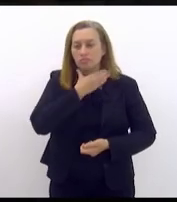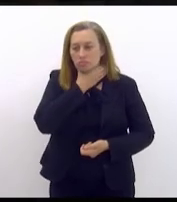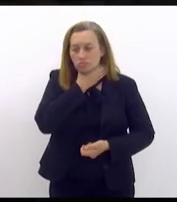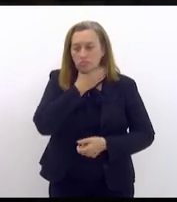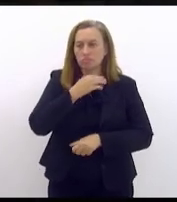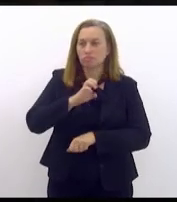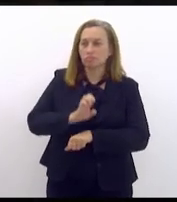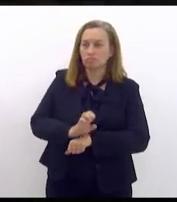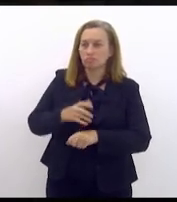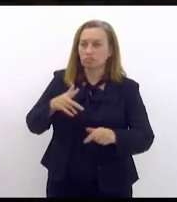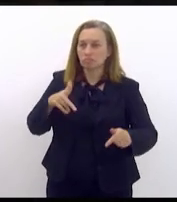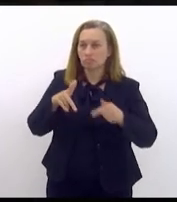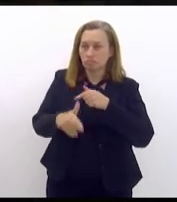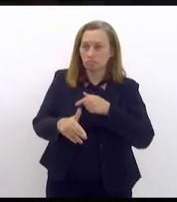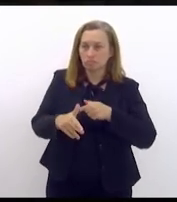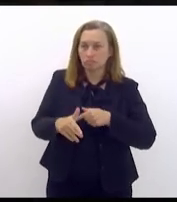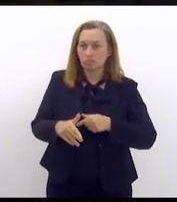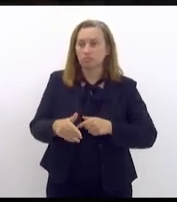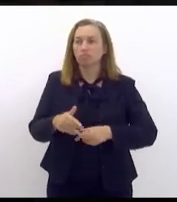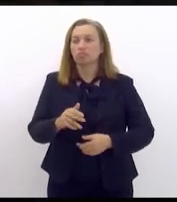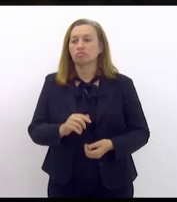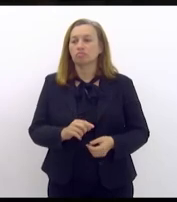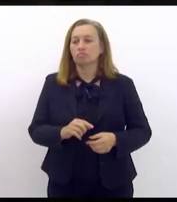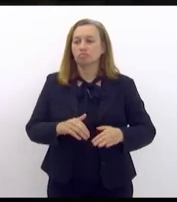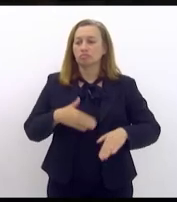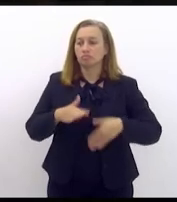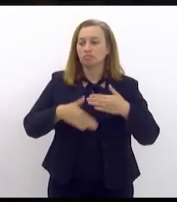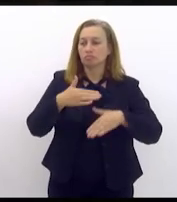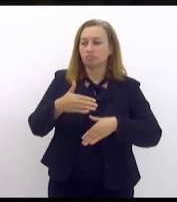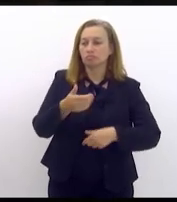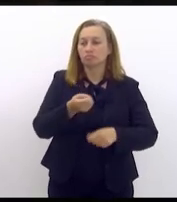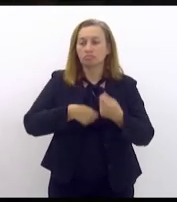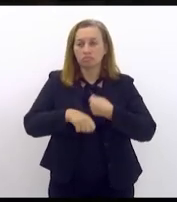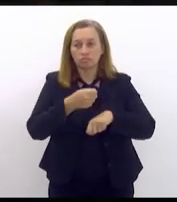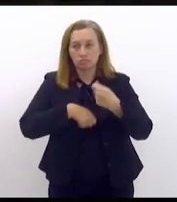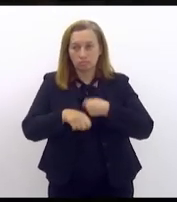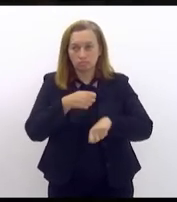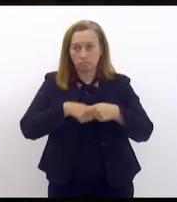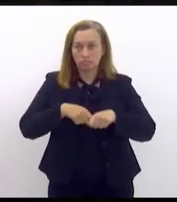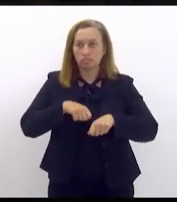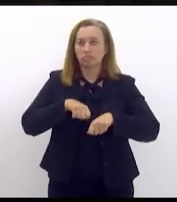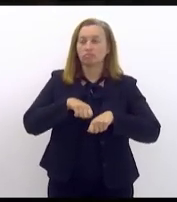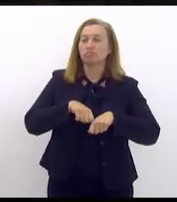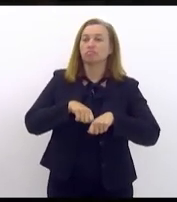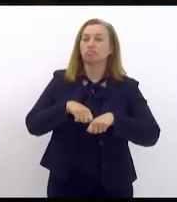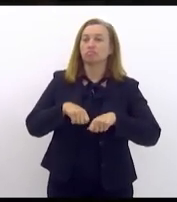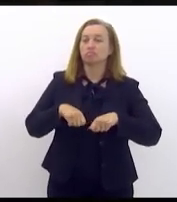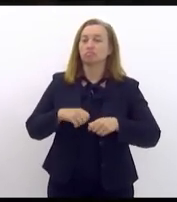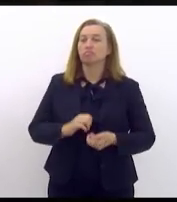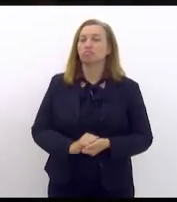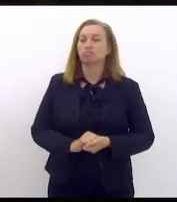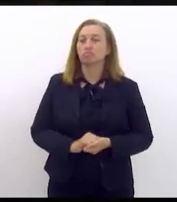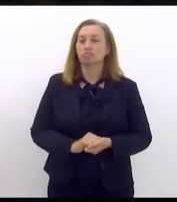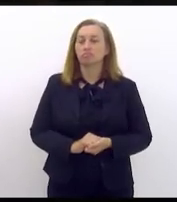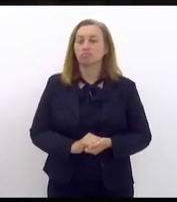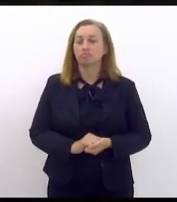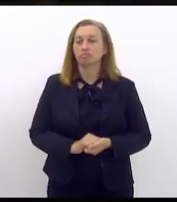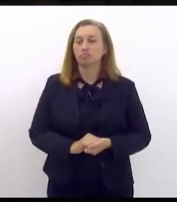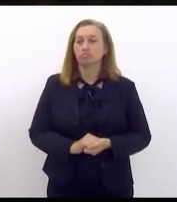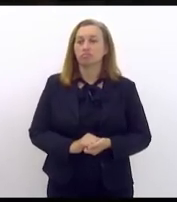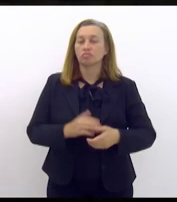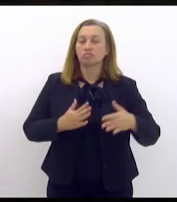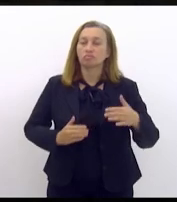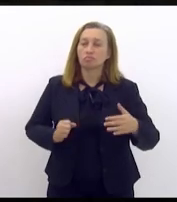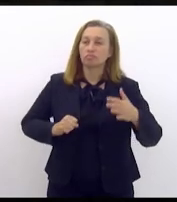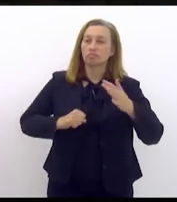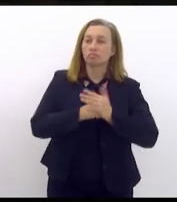e que impede, inclusive, que o fluxo real da economia drene recursos para essa dinamização que vai